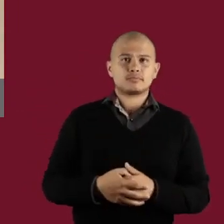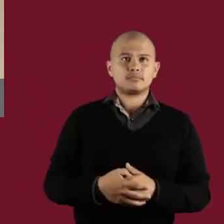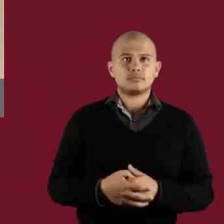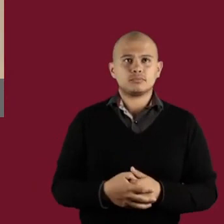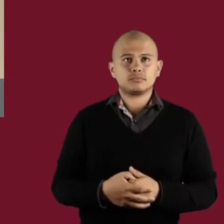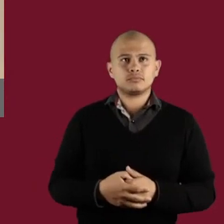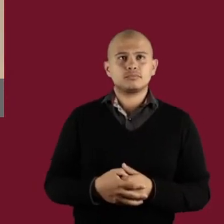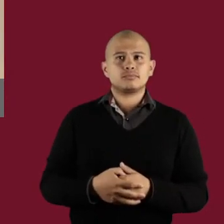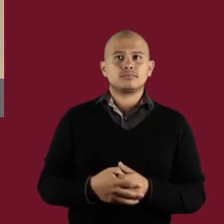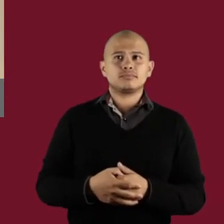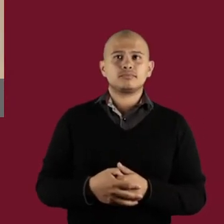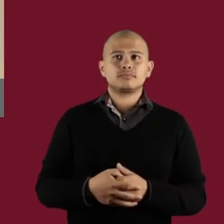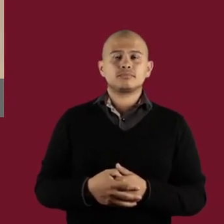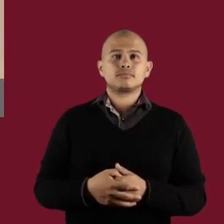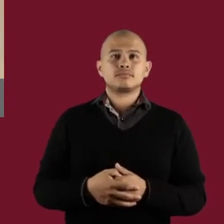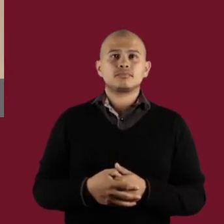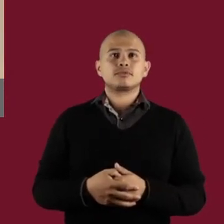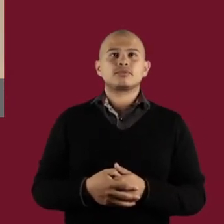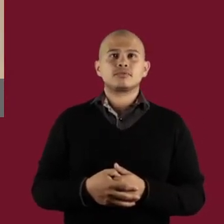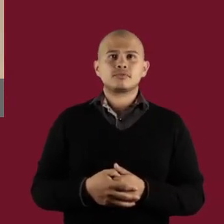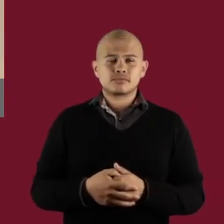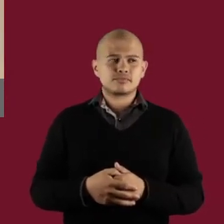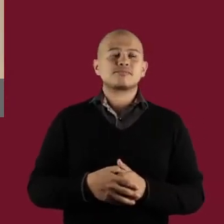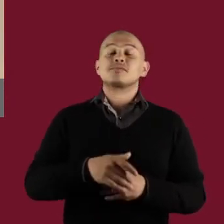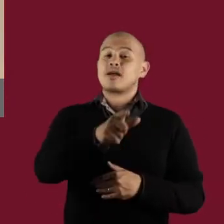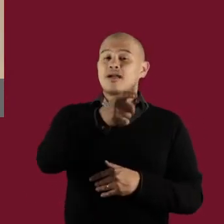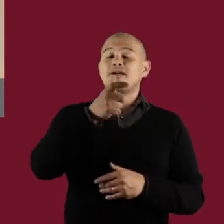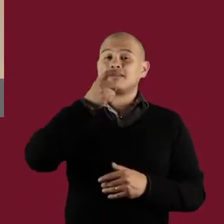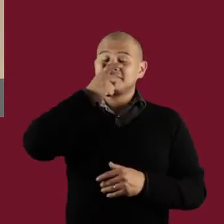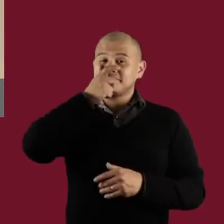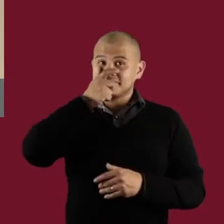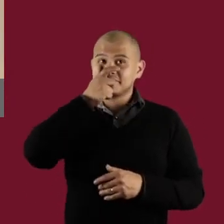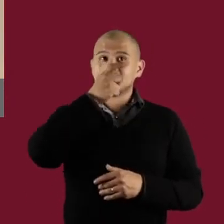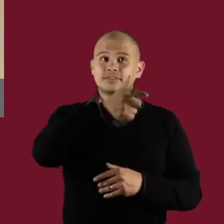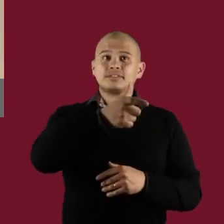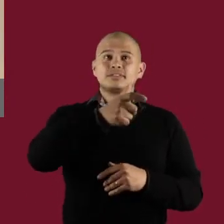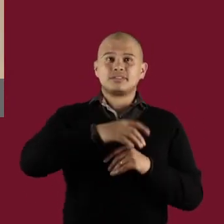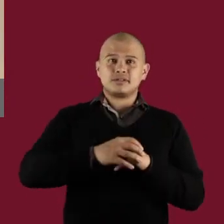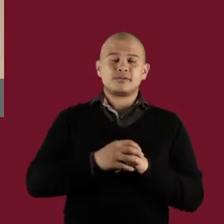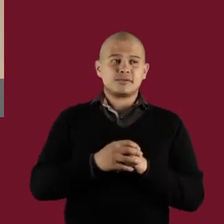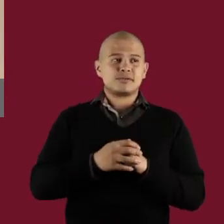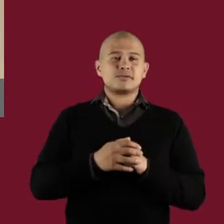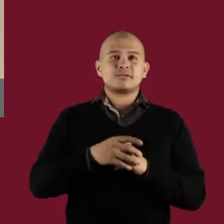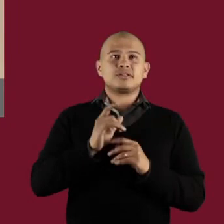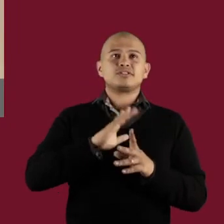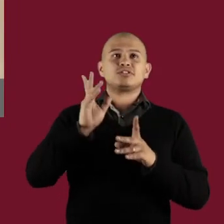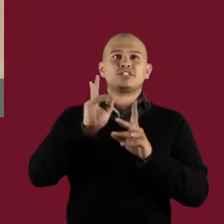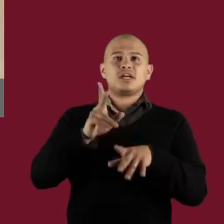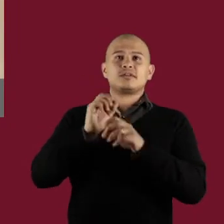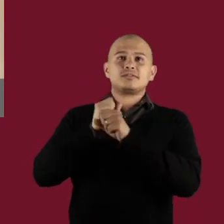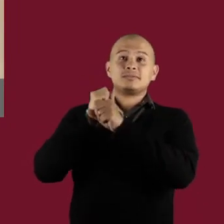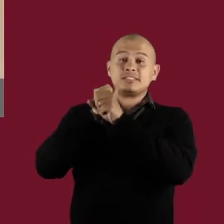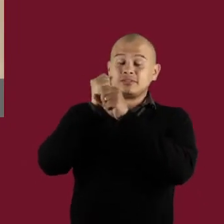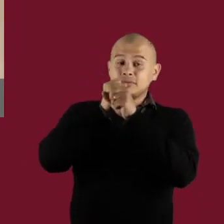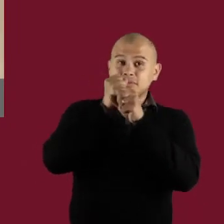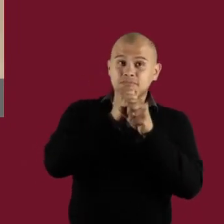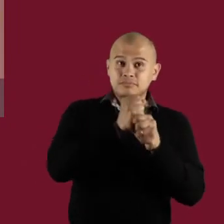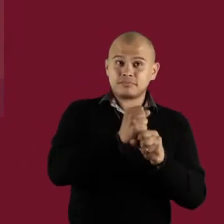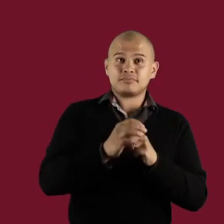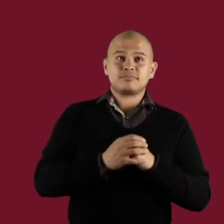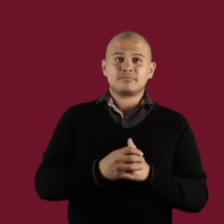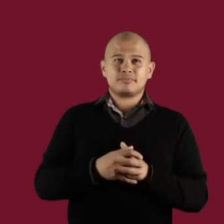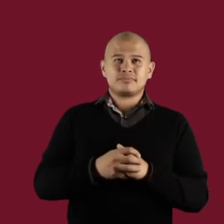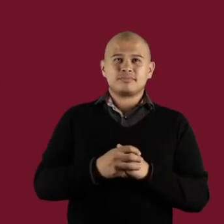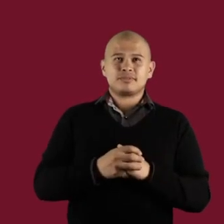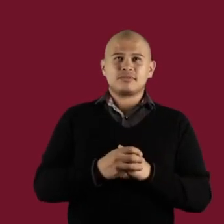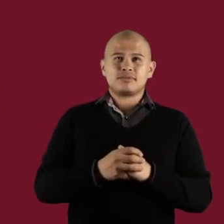diria que fazemos ambos. Ah, isso é interessante. Então, por favor, Eleutério, gostaria de saber. Eu diria que fazemos ambos.